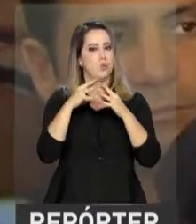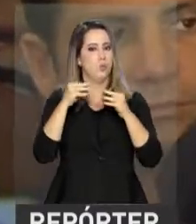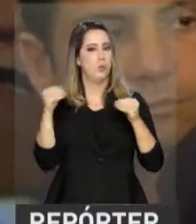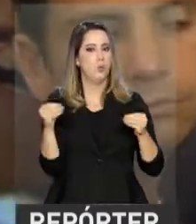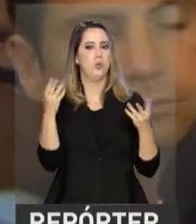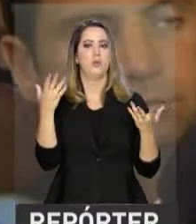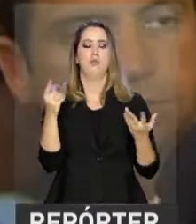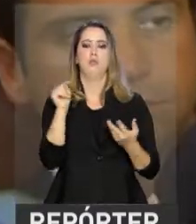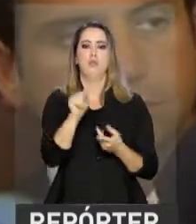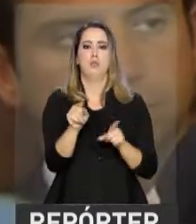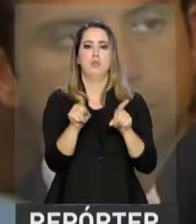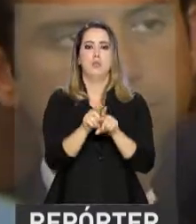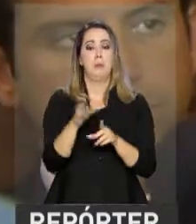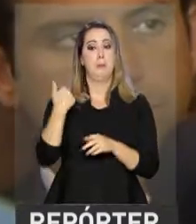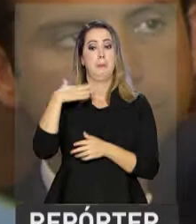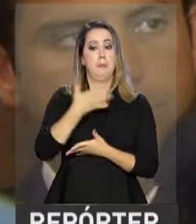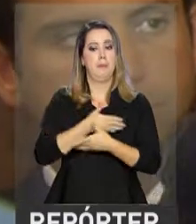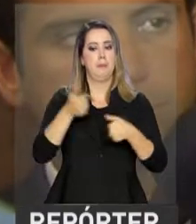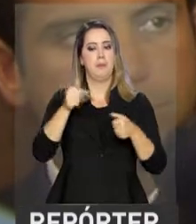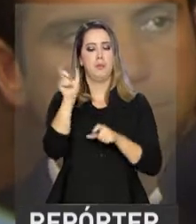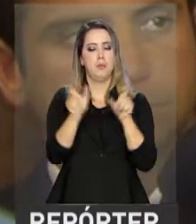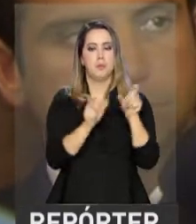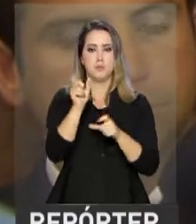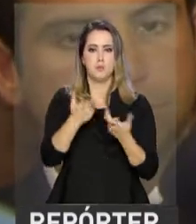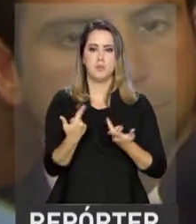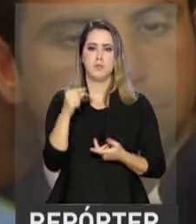mais conforto para os pacientes. Portanto, faremos aqui